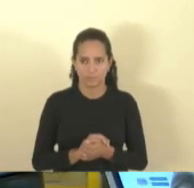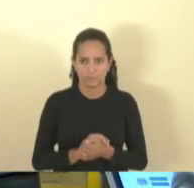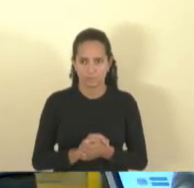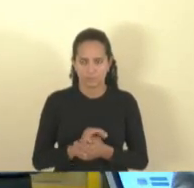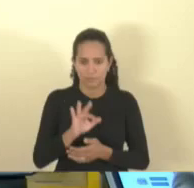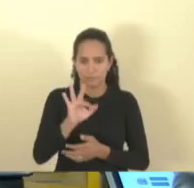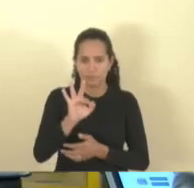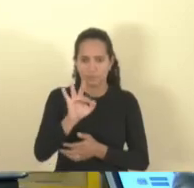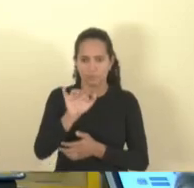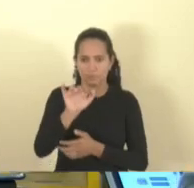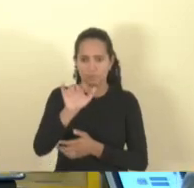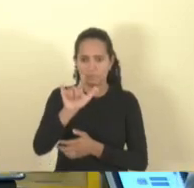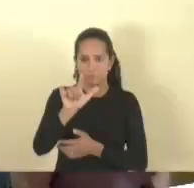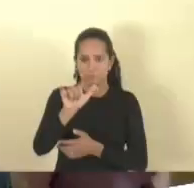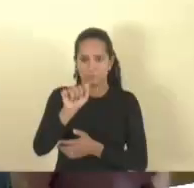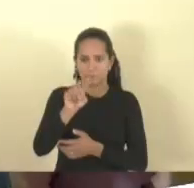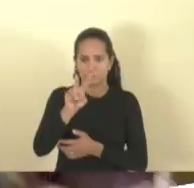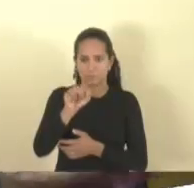Flávia Ribeiro.